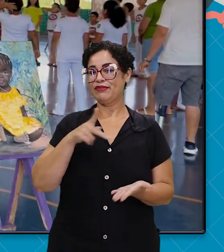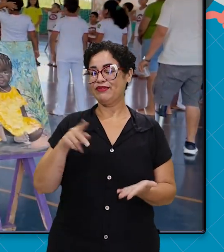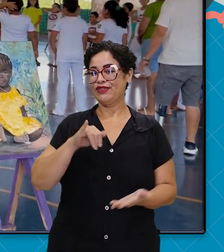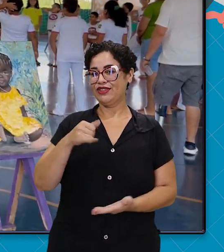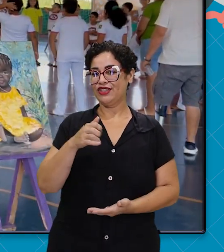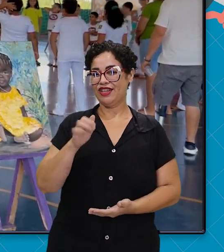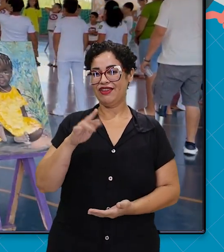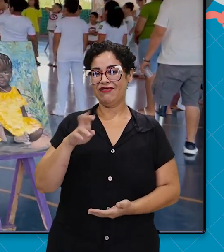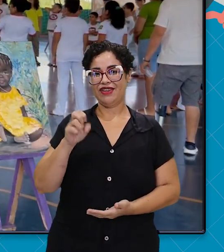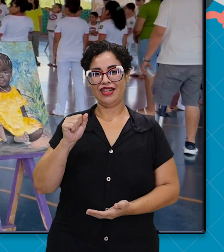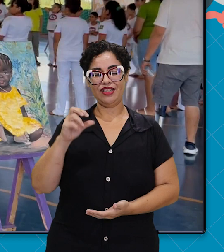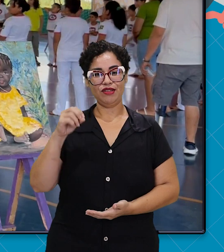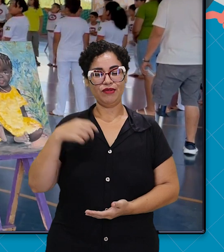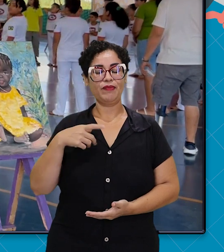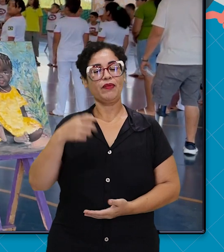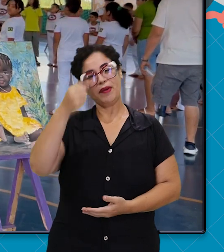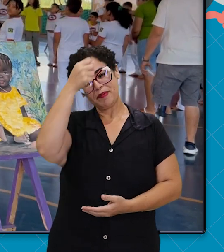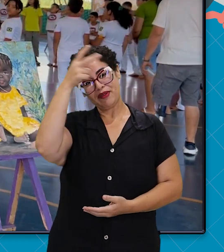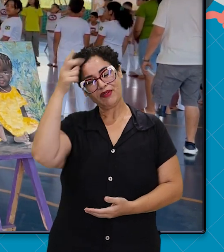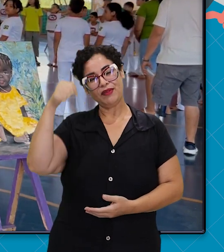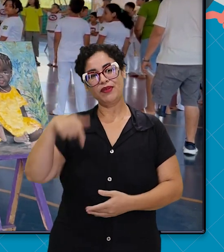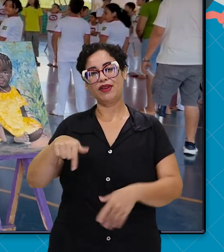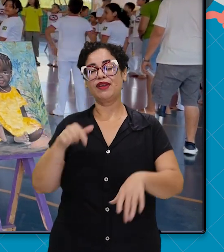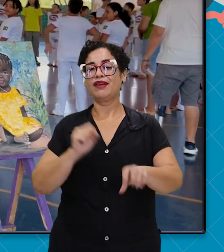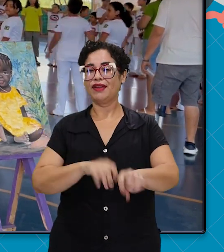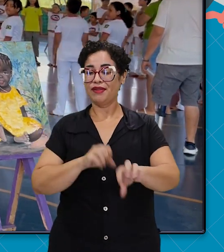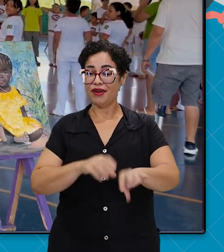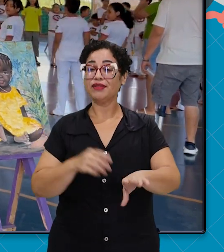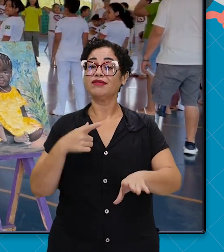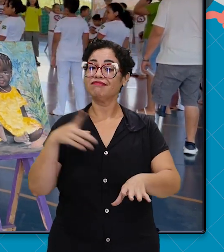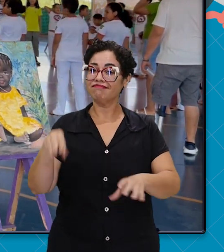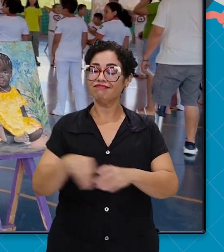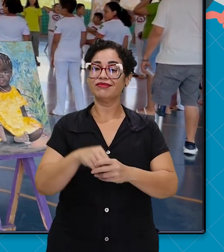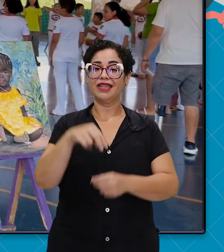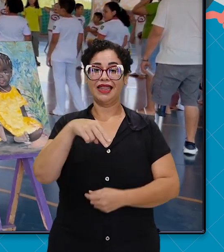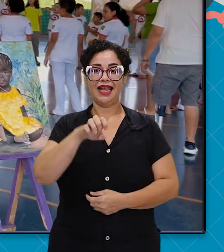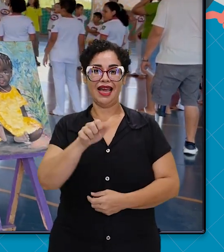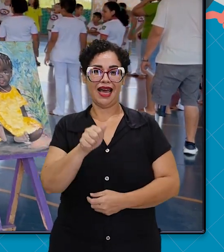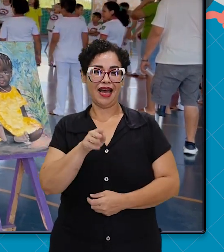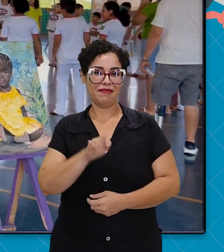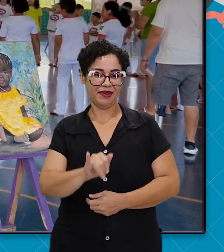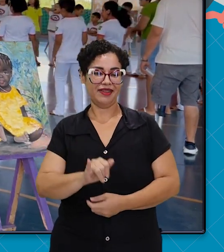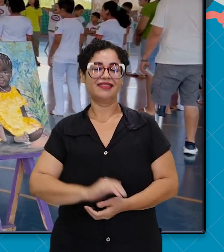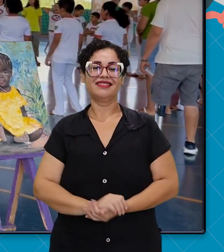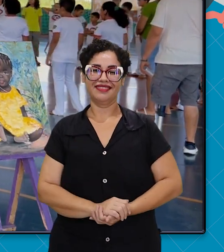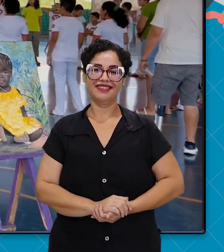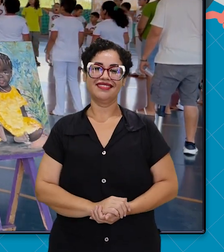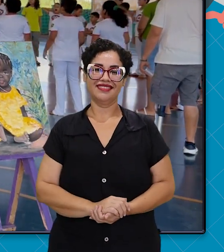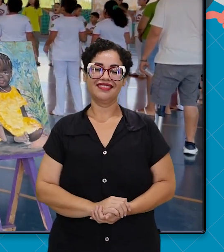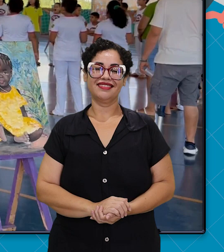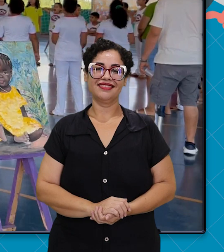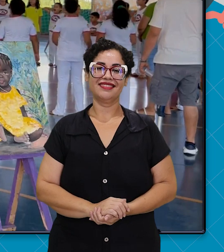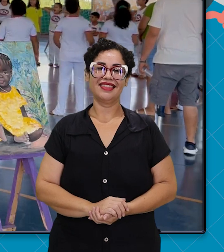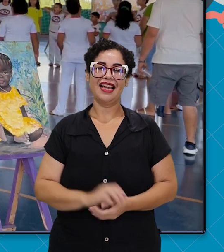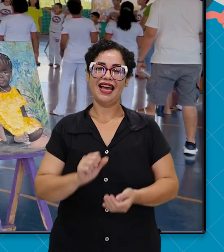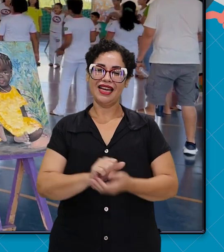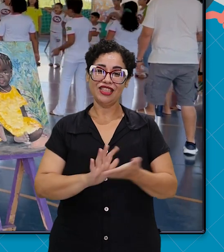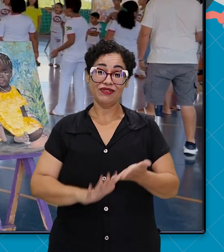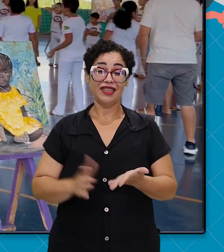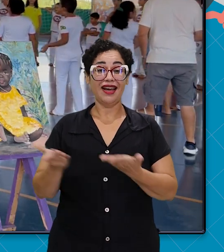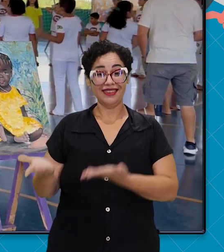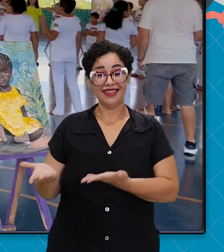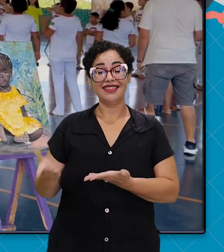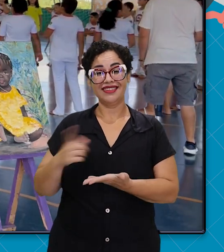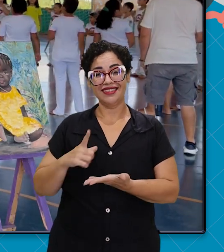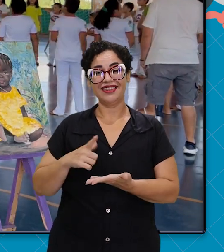Sou professor Jefferson Acevedo, sou professor da Rede Municipal de Educação e componho o NEAB, Núcleo de Estudos Afro-Brasileiros e Indígenas. Esse